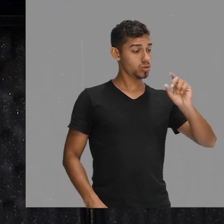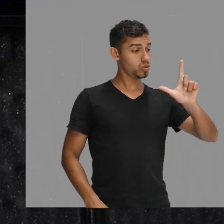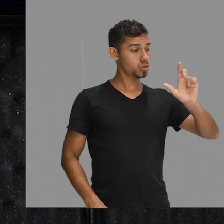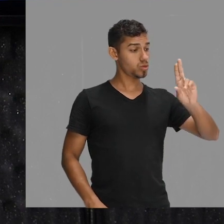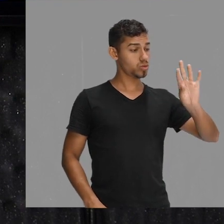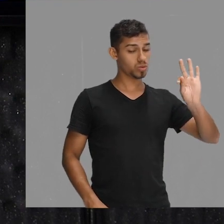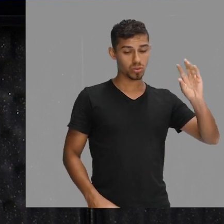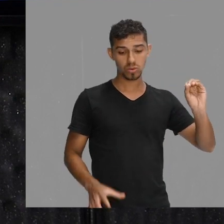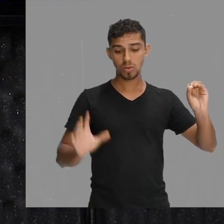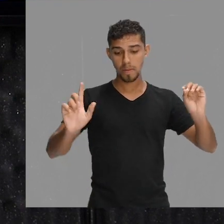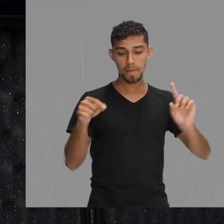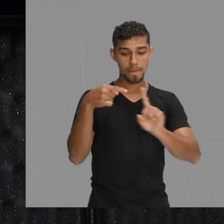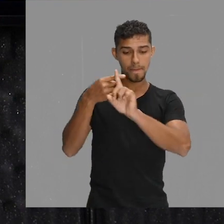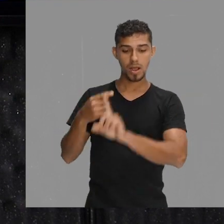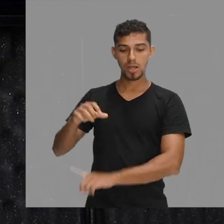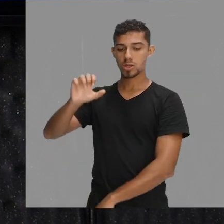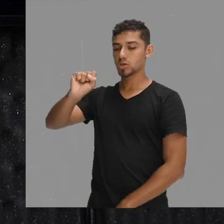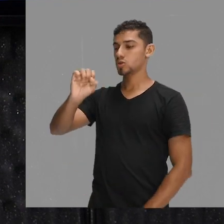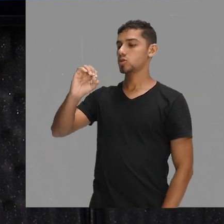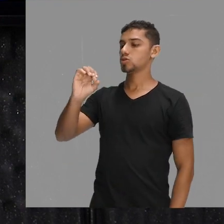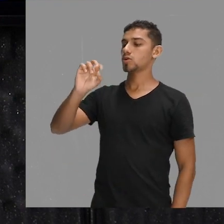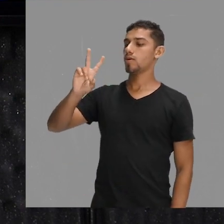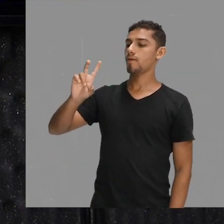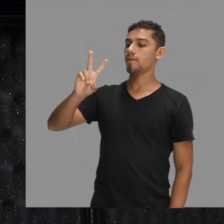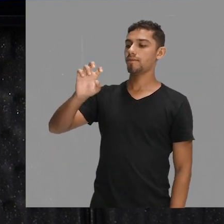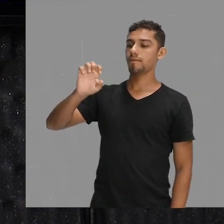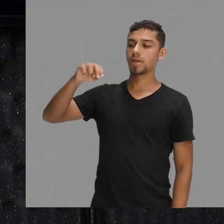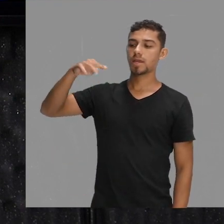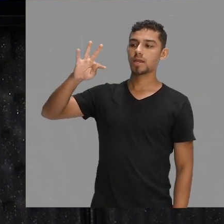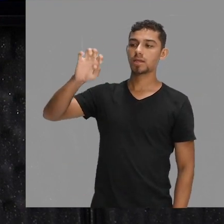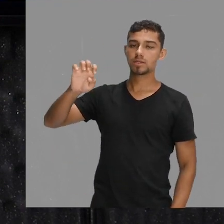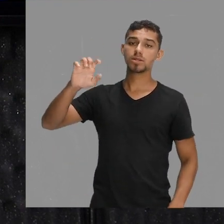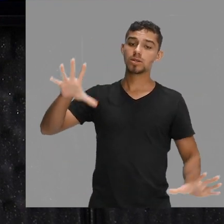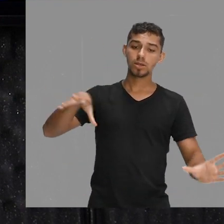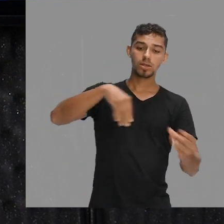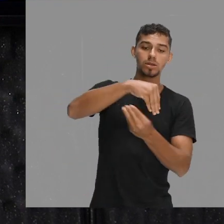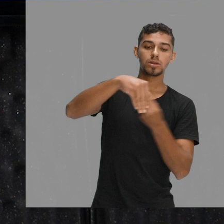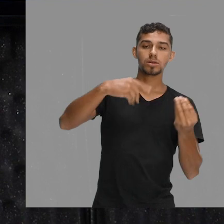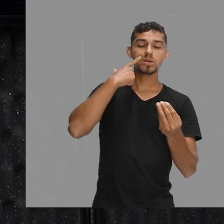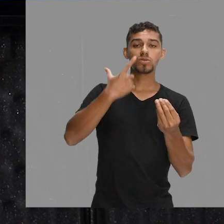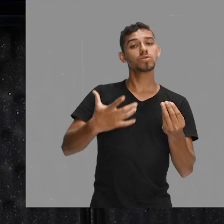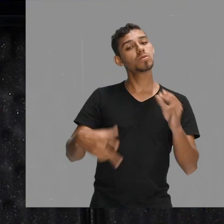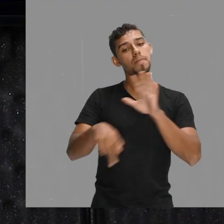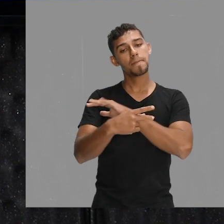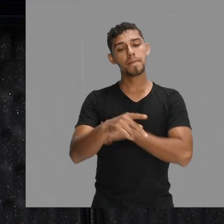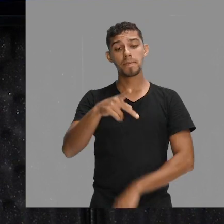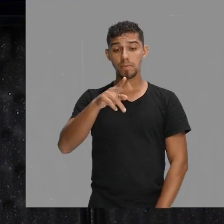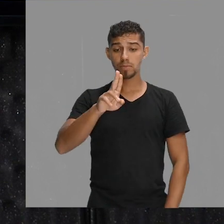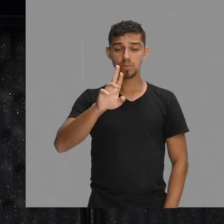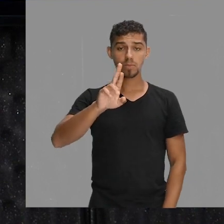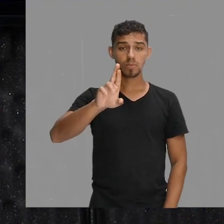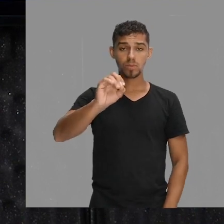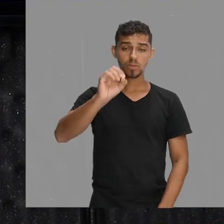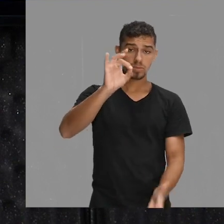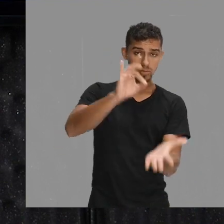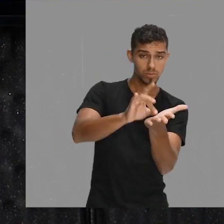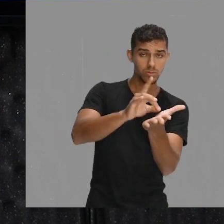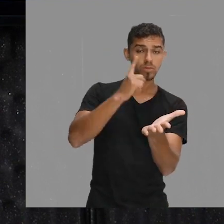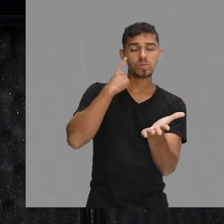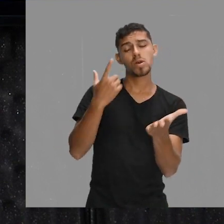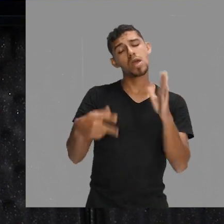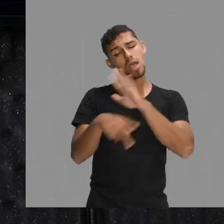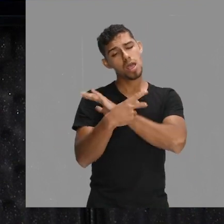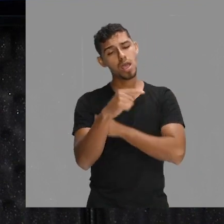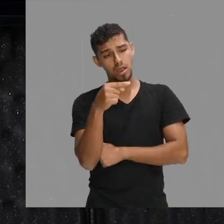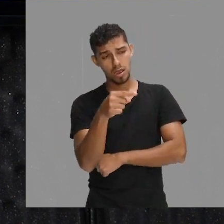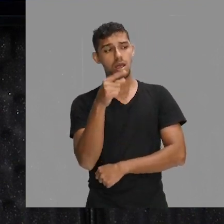obtida vai apresentar propriedades diferentes com relação ao solvente puro. E essas